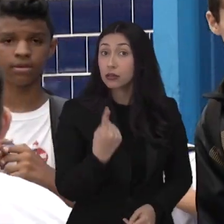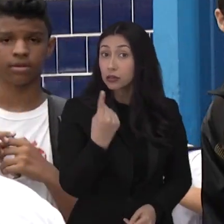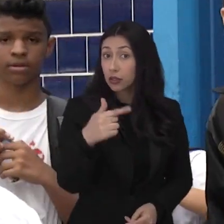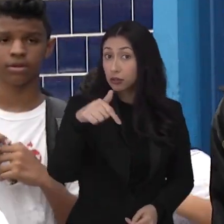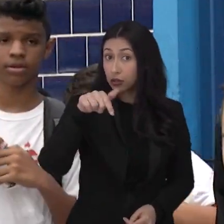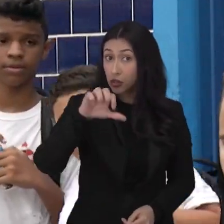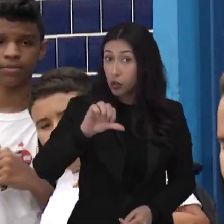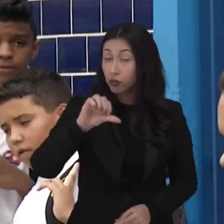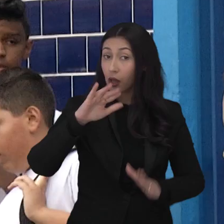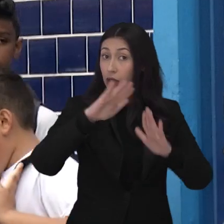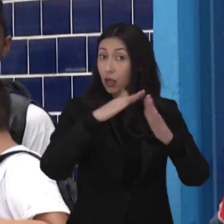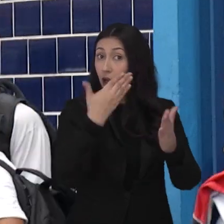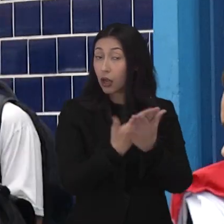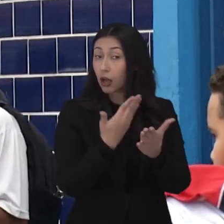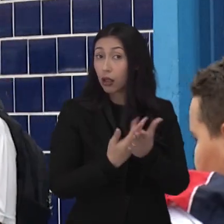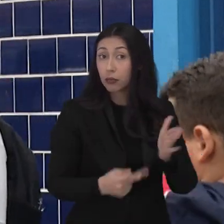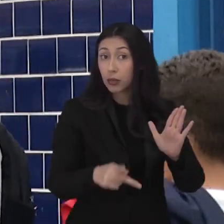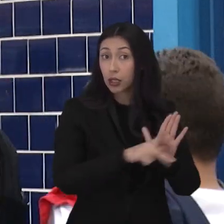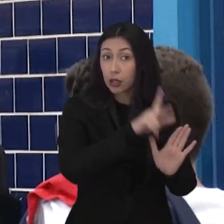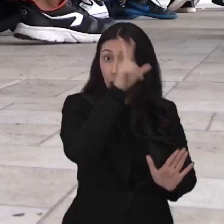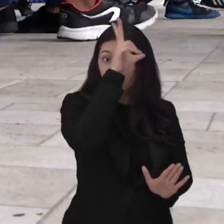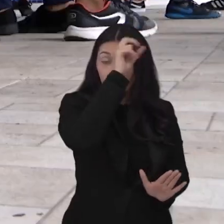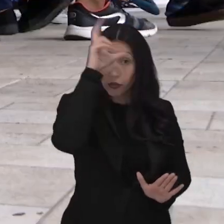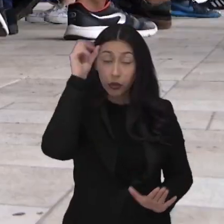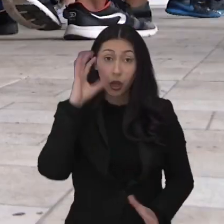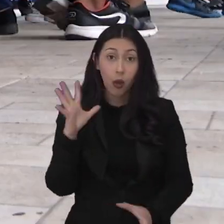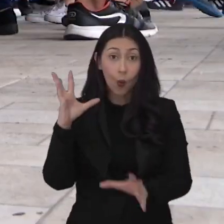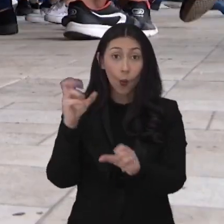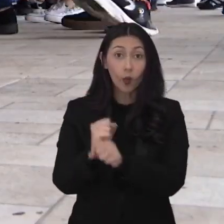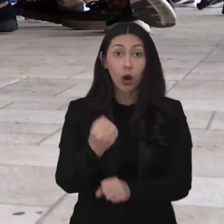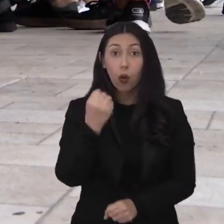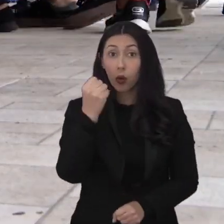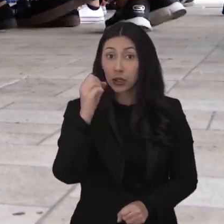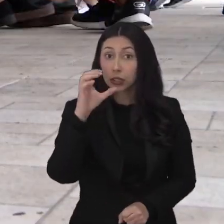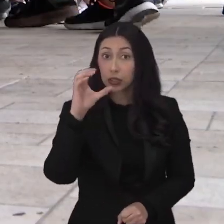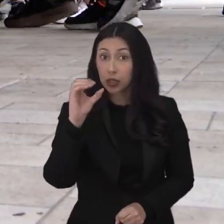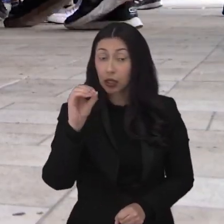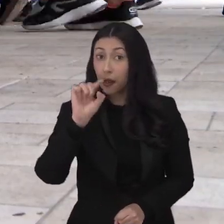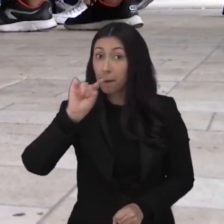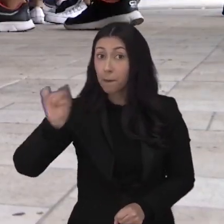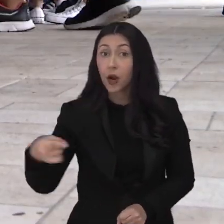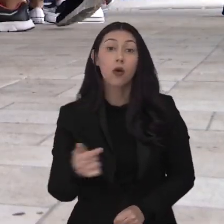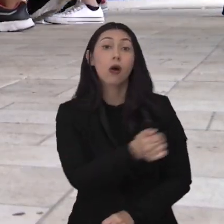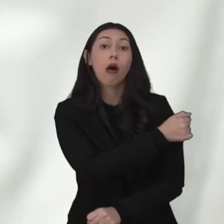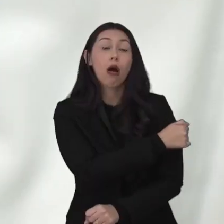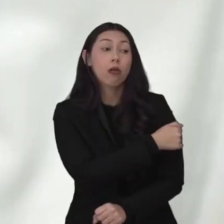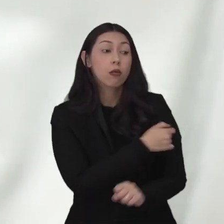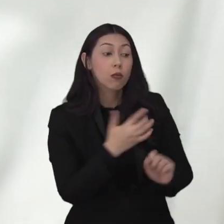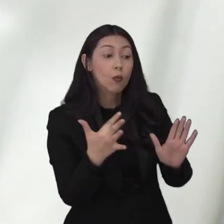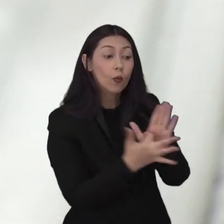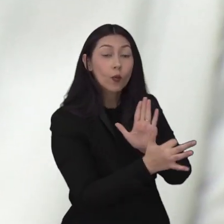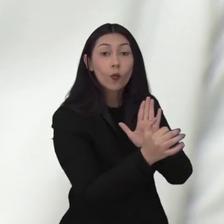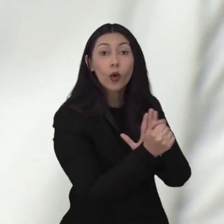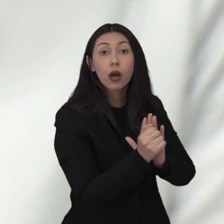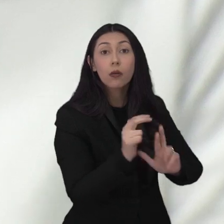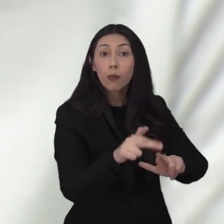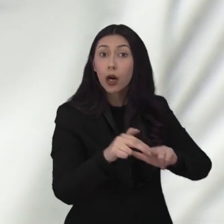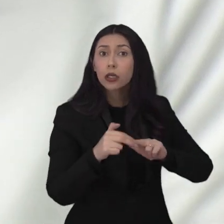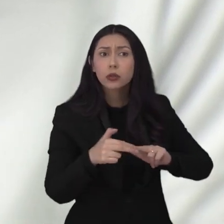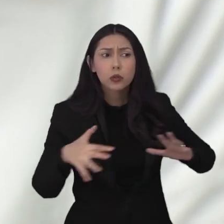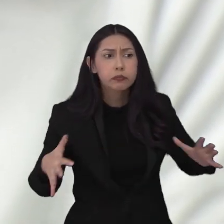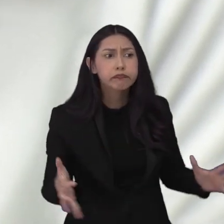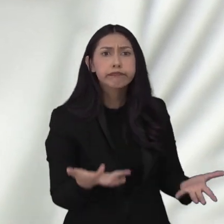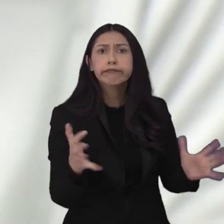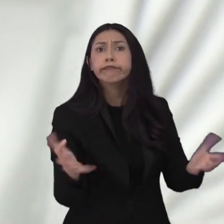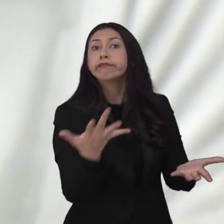possui 1 nove escolas municipais com mais de 880.000 alunos matriculados por isso investir na